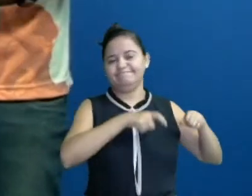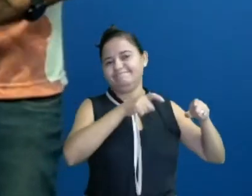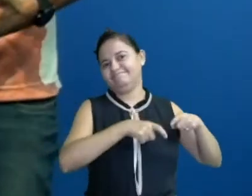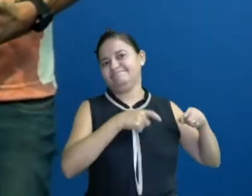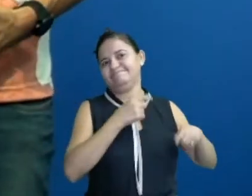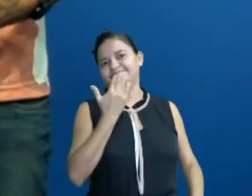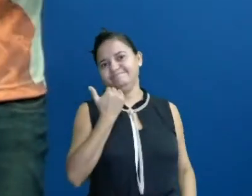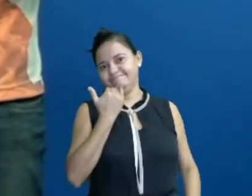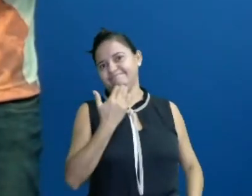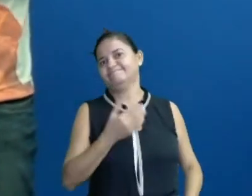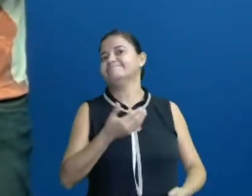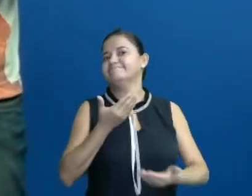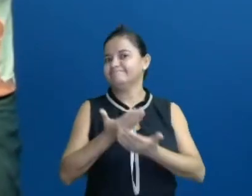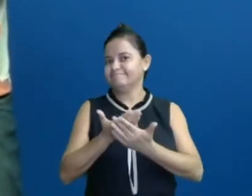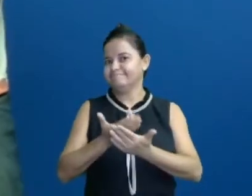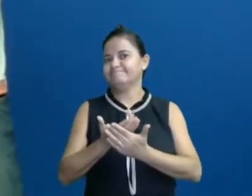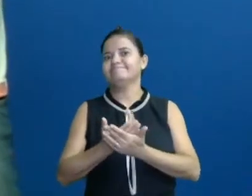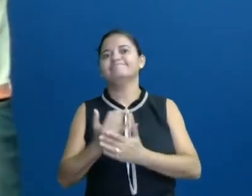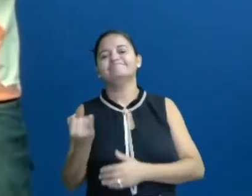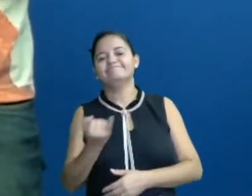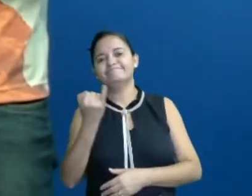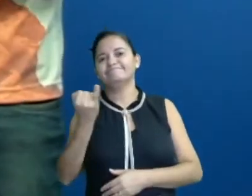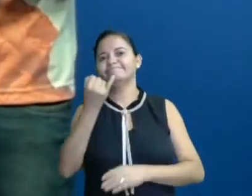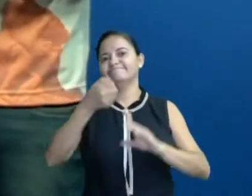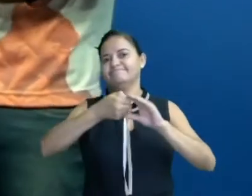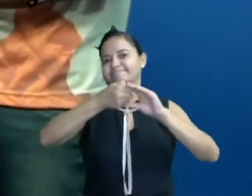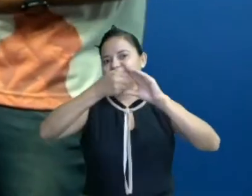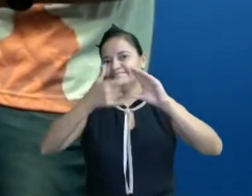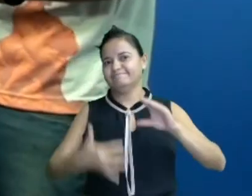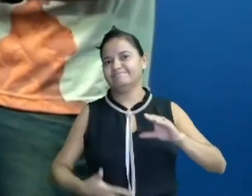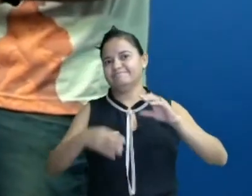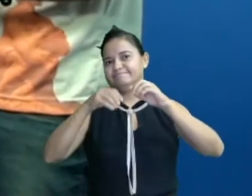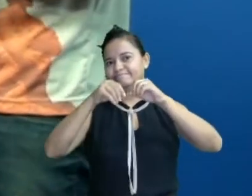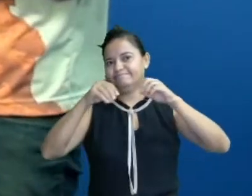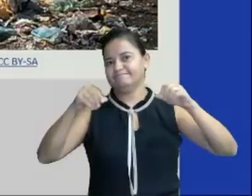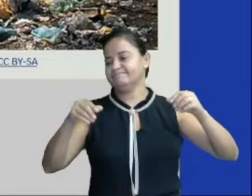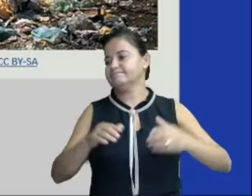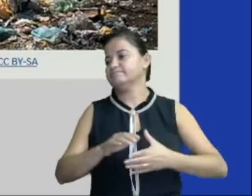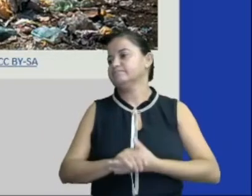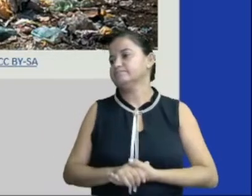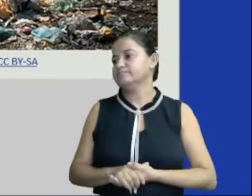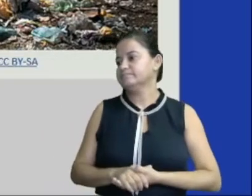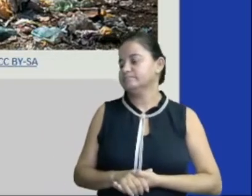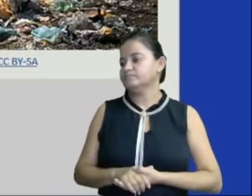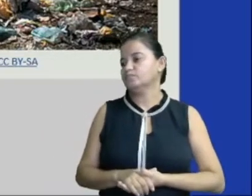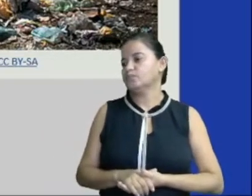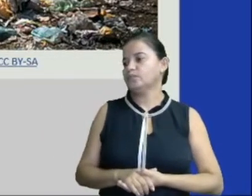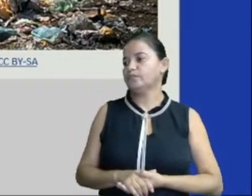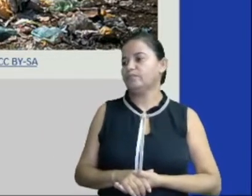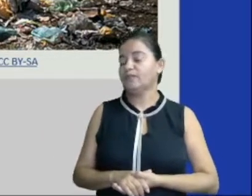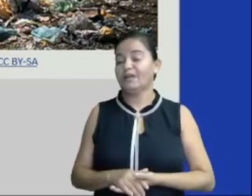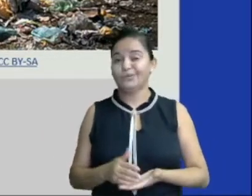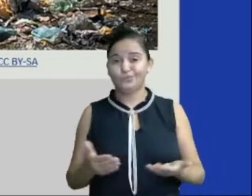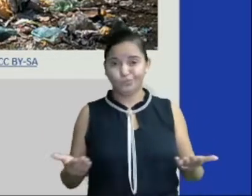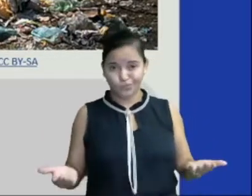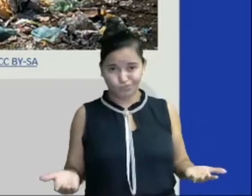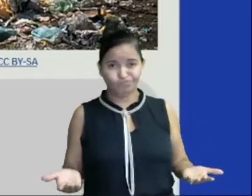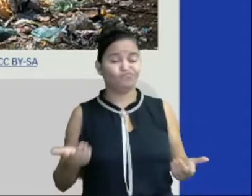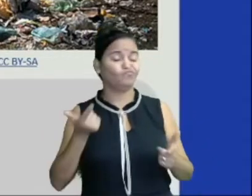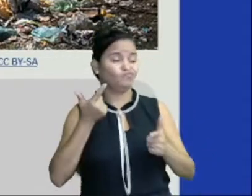e entendermos as características do solo, tá certo? Existem alguns